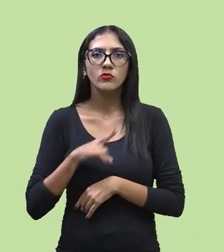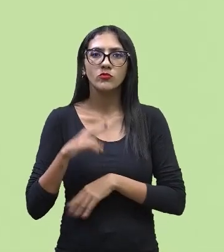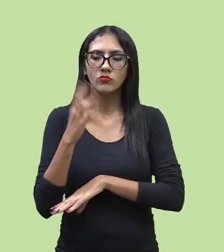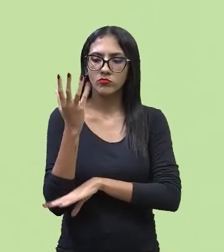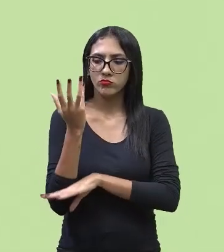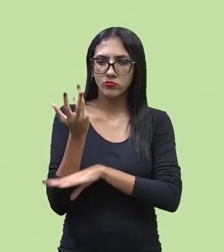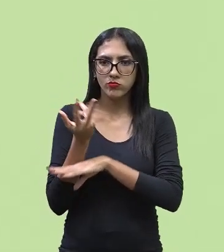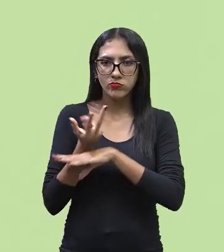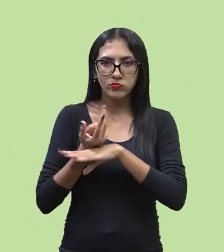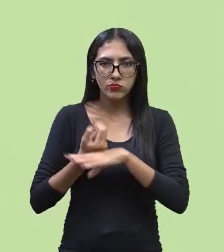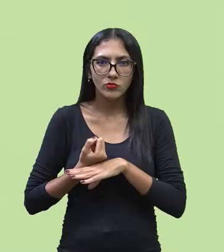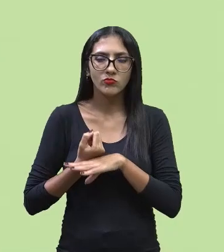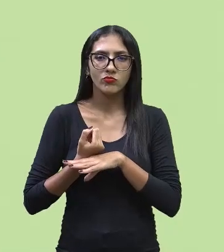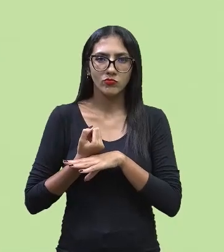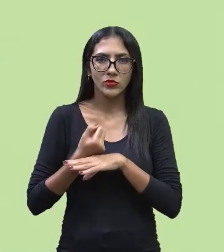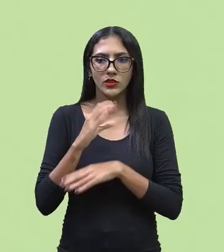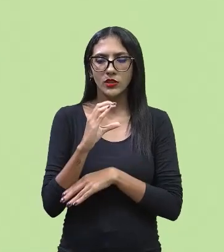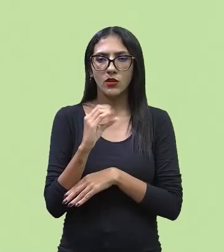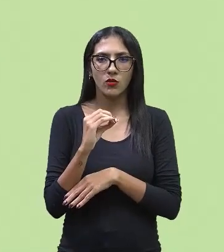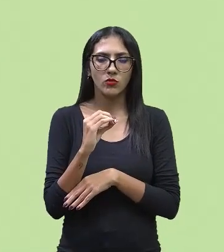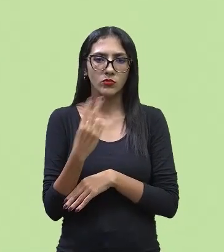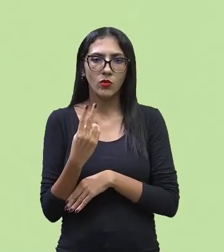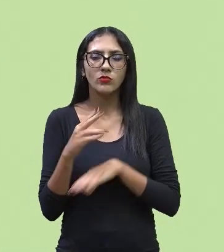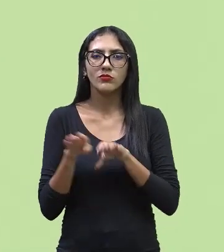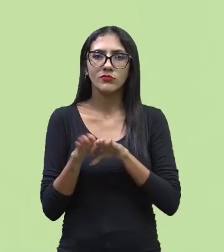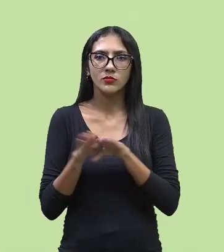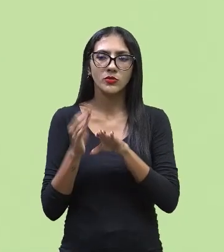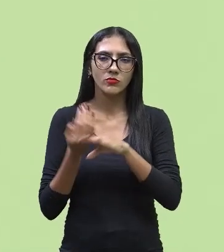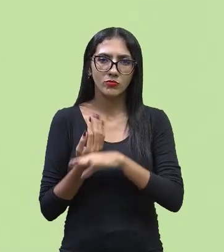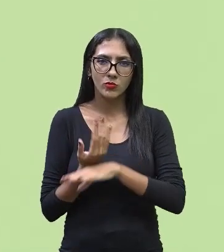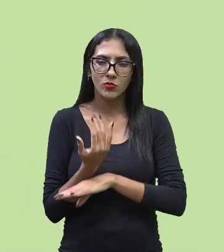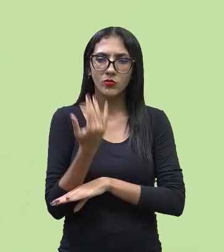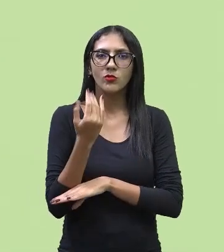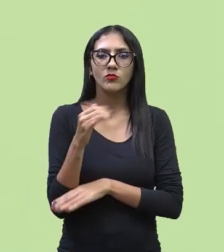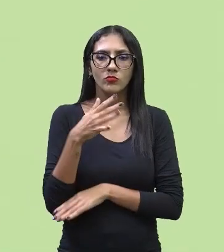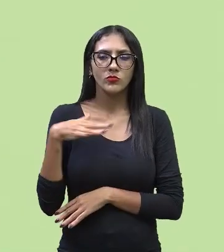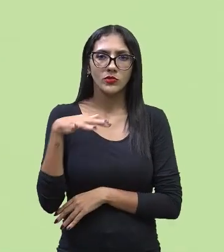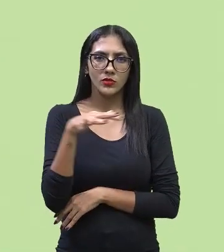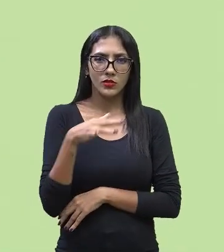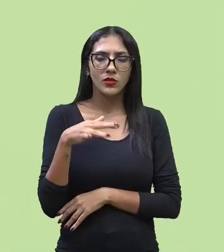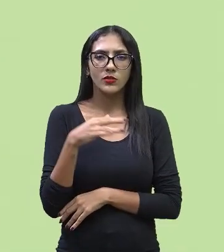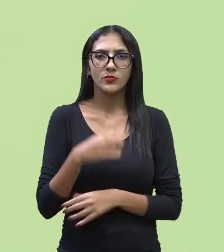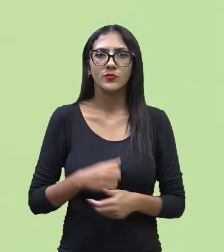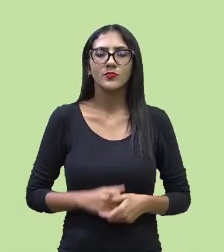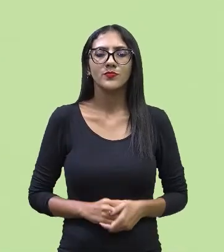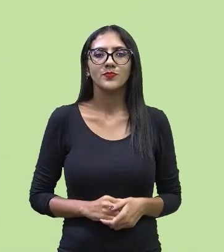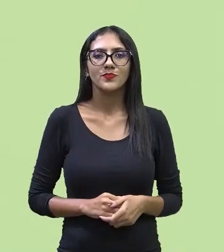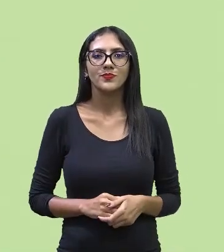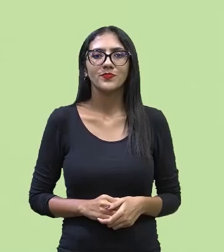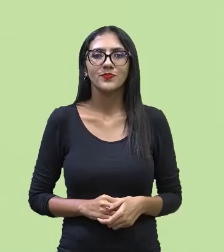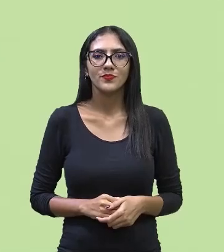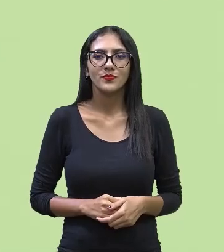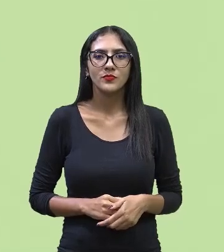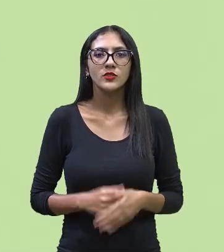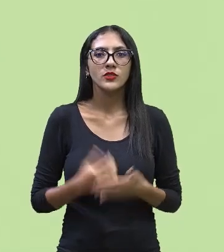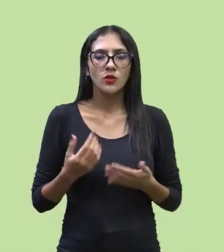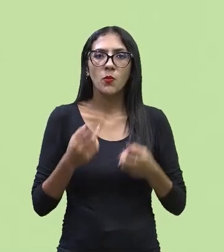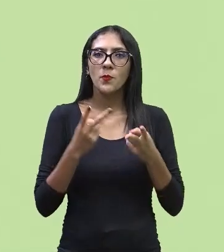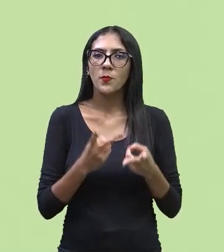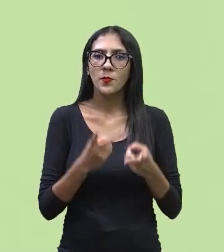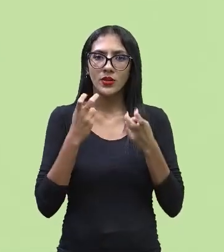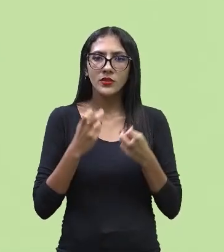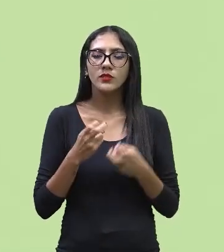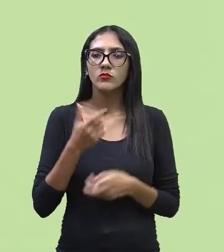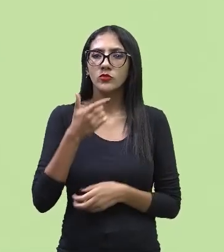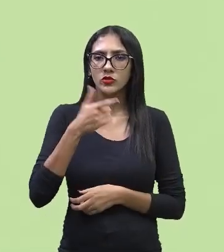de CO2 e liberação de CO2 para a atmosfera, tá bom? Então, percebam novamente